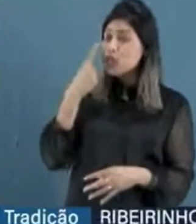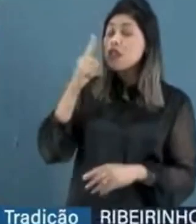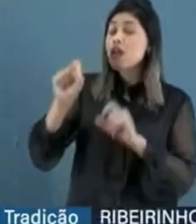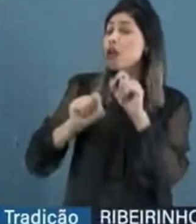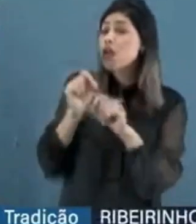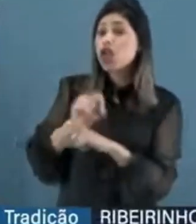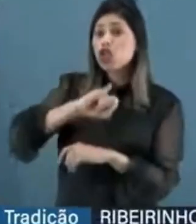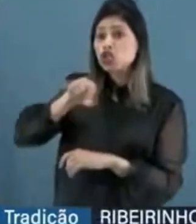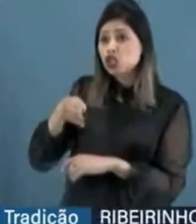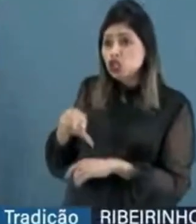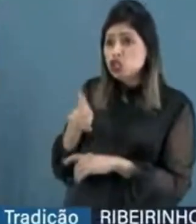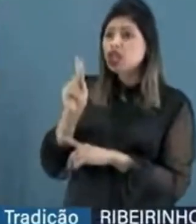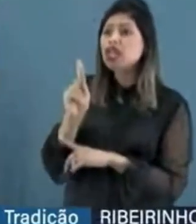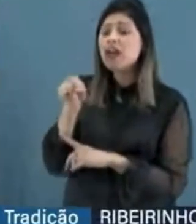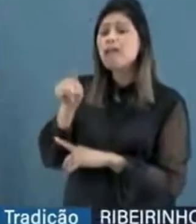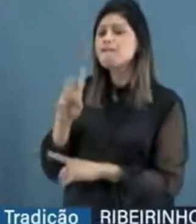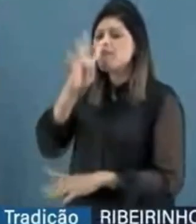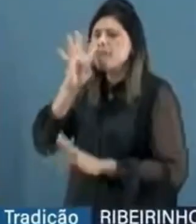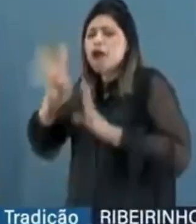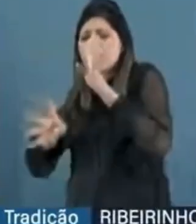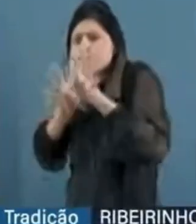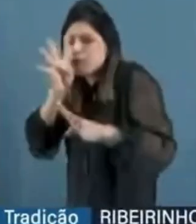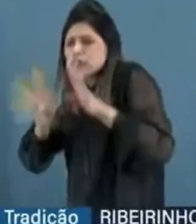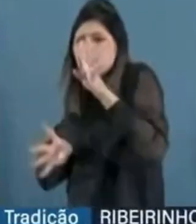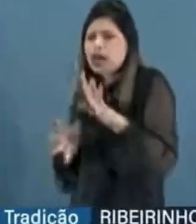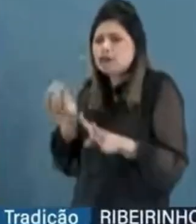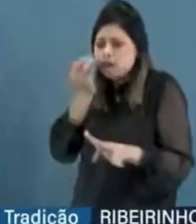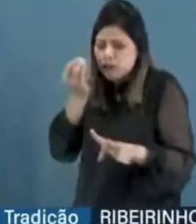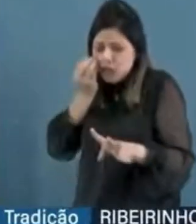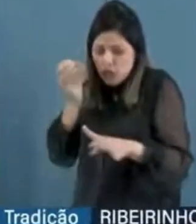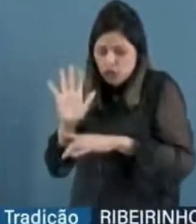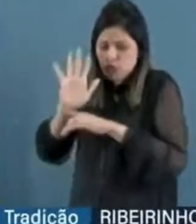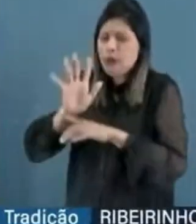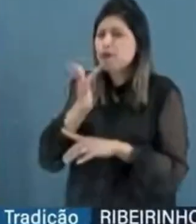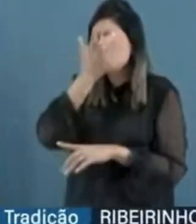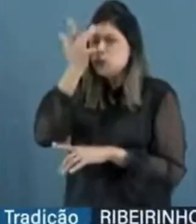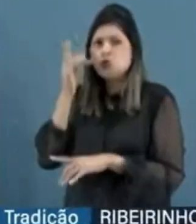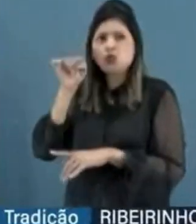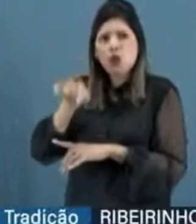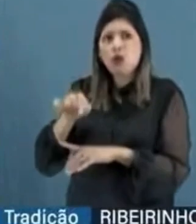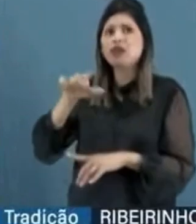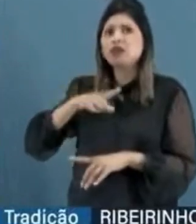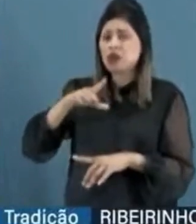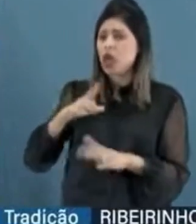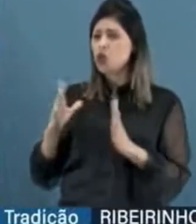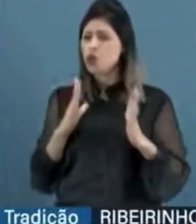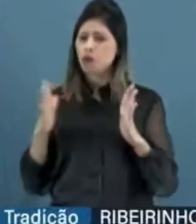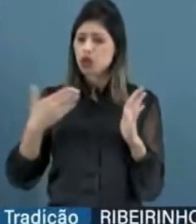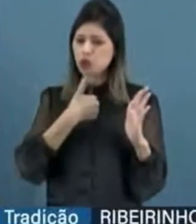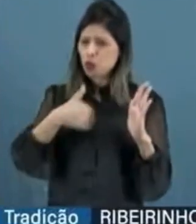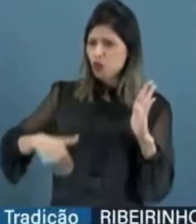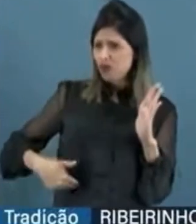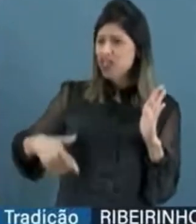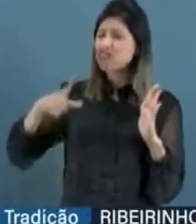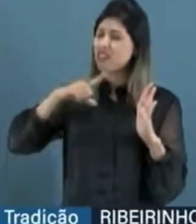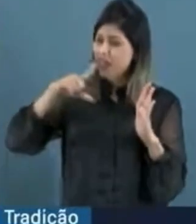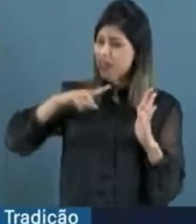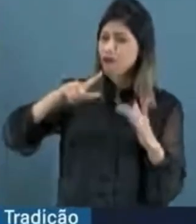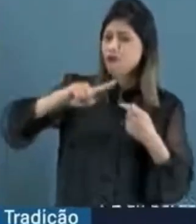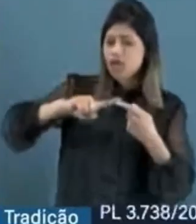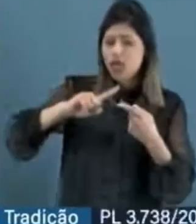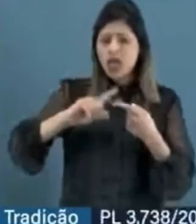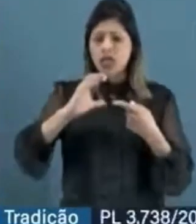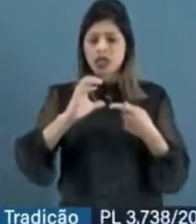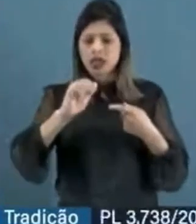acusado de comunista, de favorecer os comunistas do seu governo, e por isso teve Jacarecanga e Aragarças. Ocupação